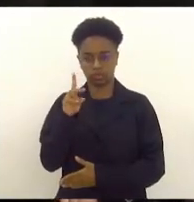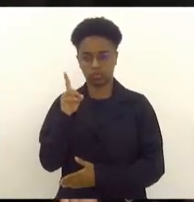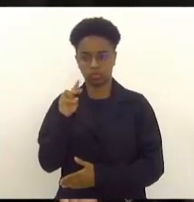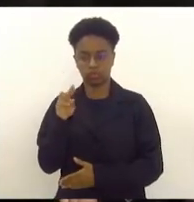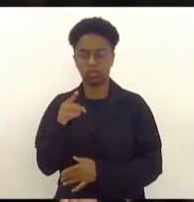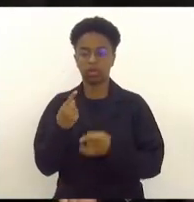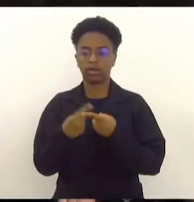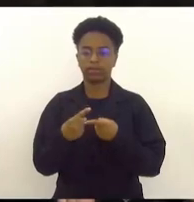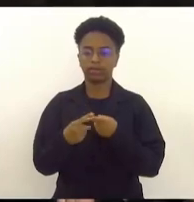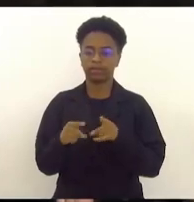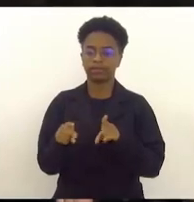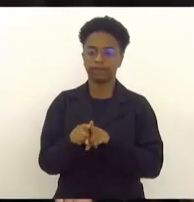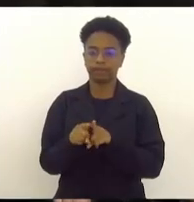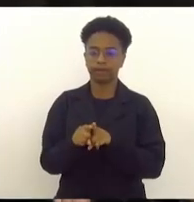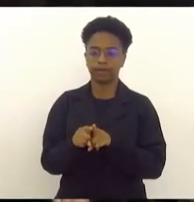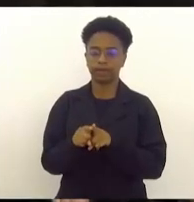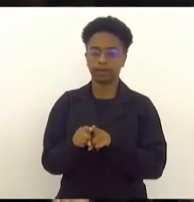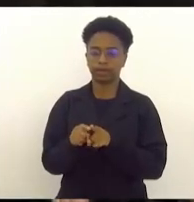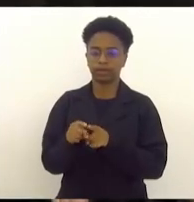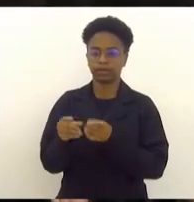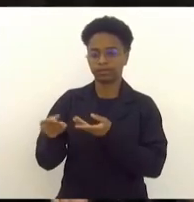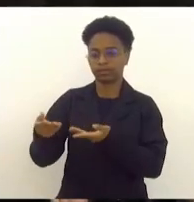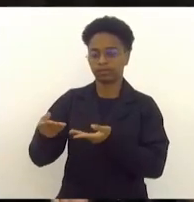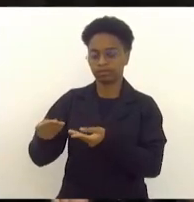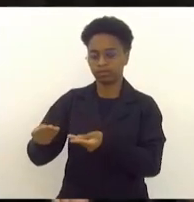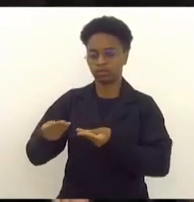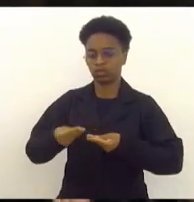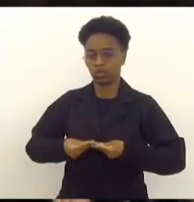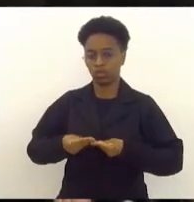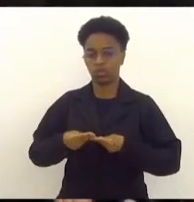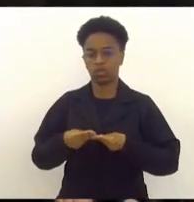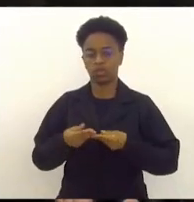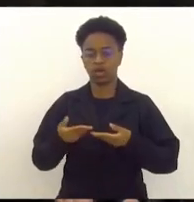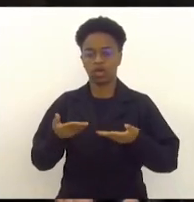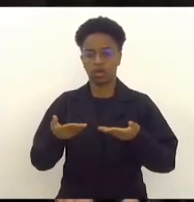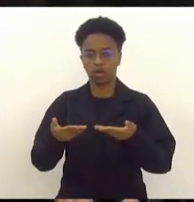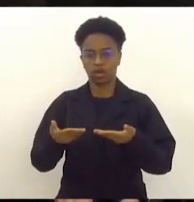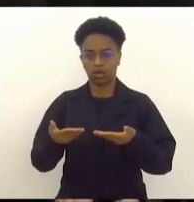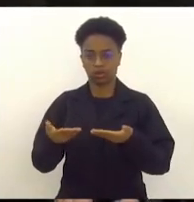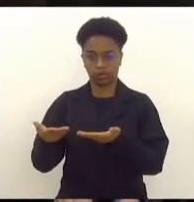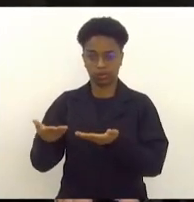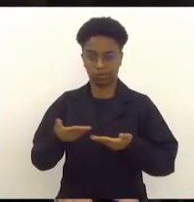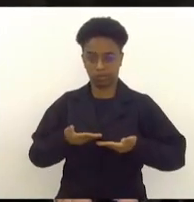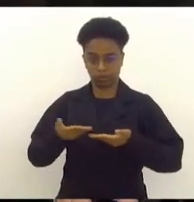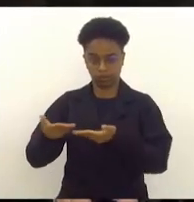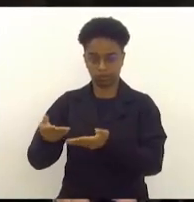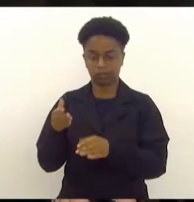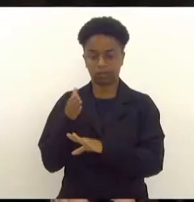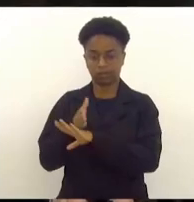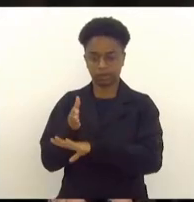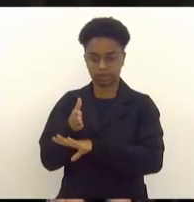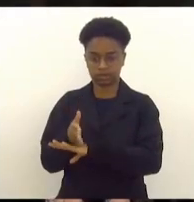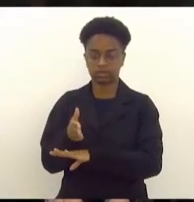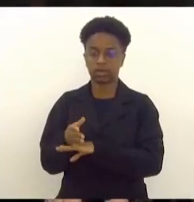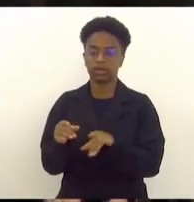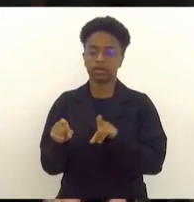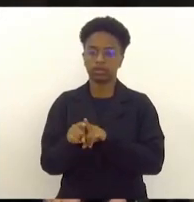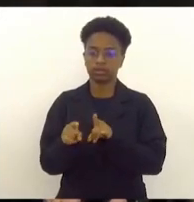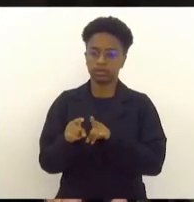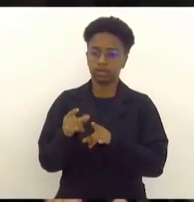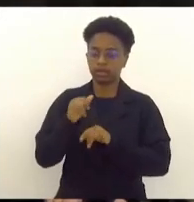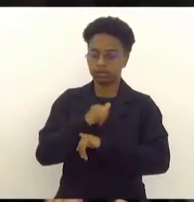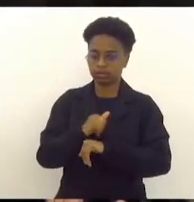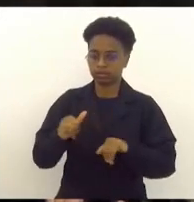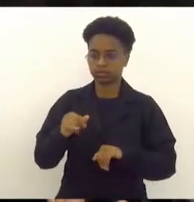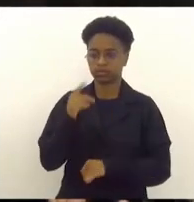encaminhou o convite de participação do meu gabinete nessa audiência pública dizer o vereador que o gabinete